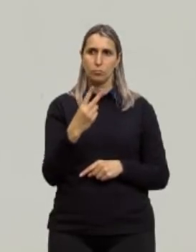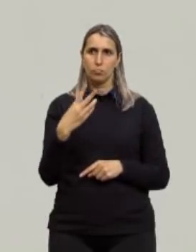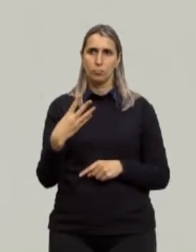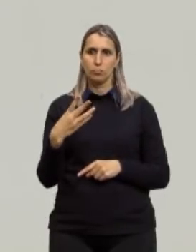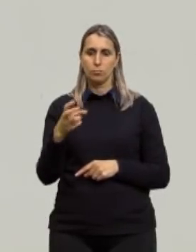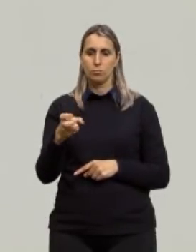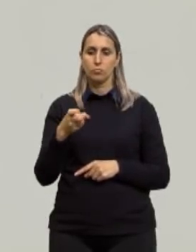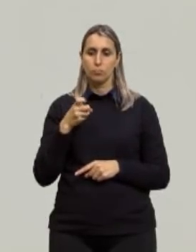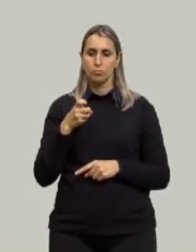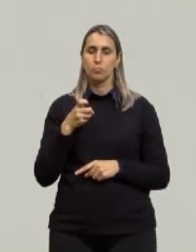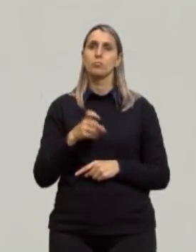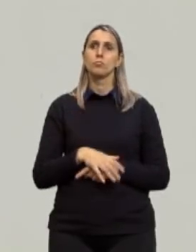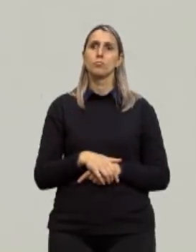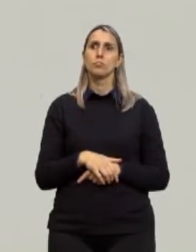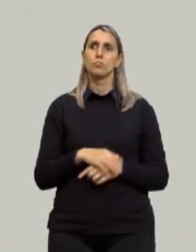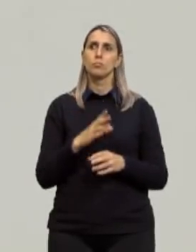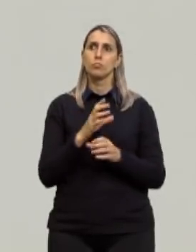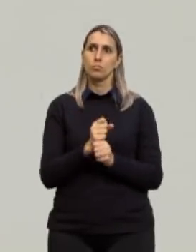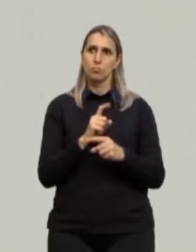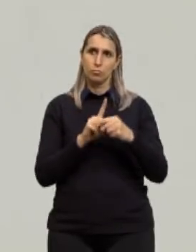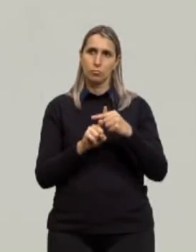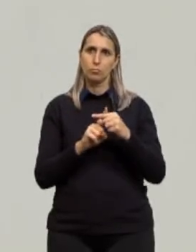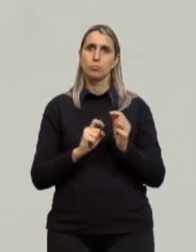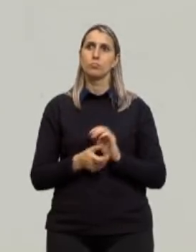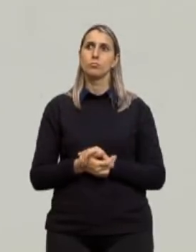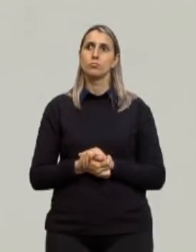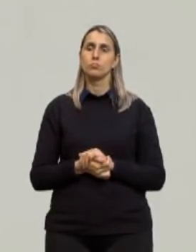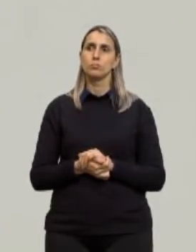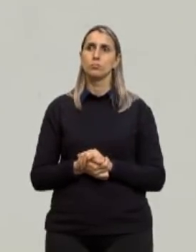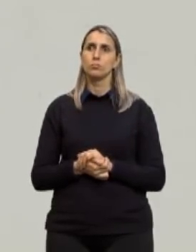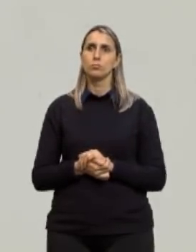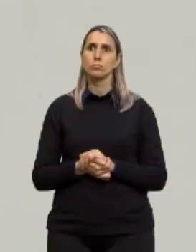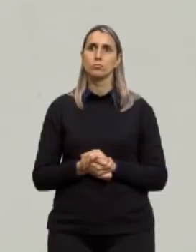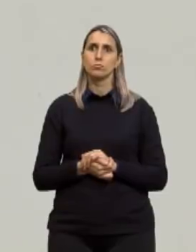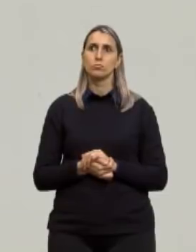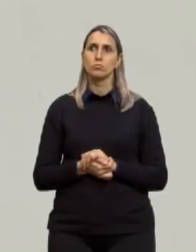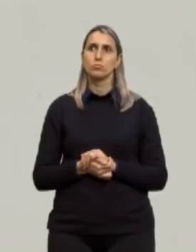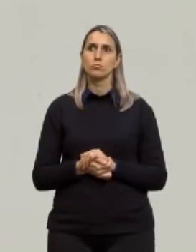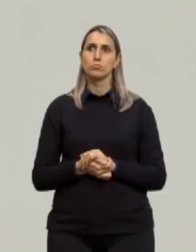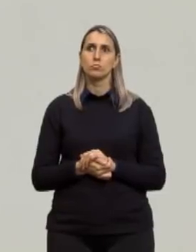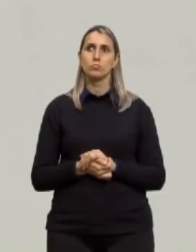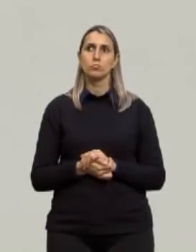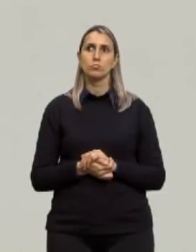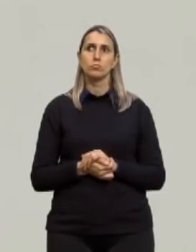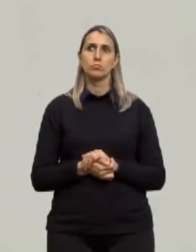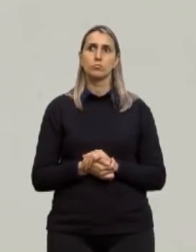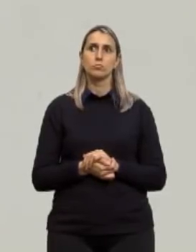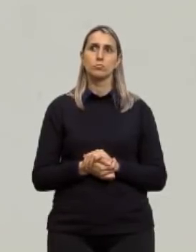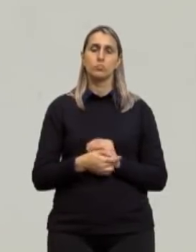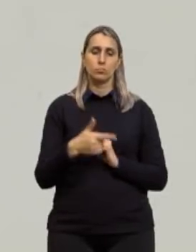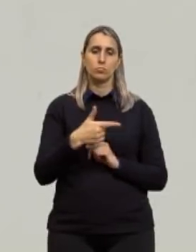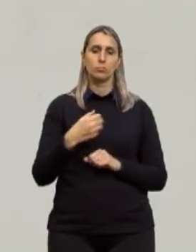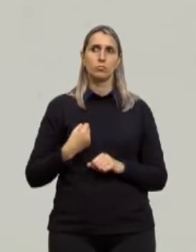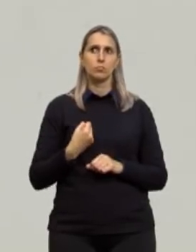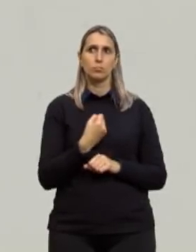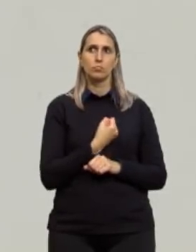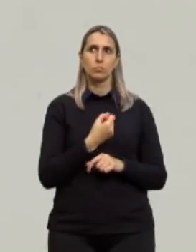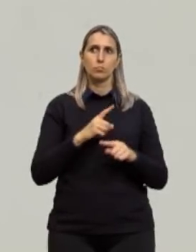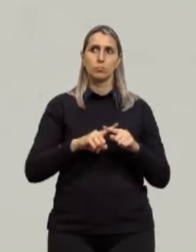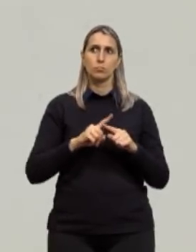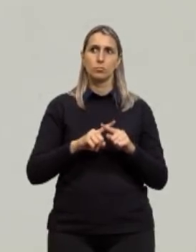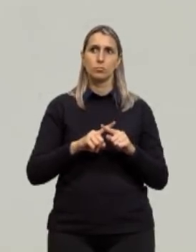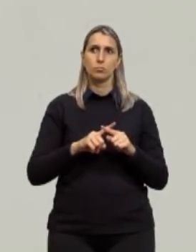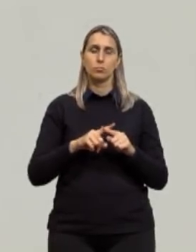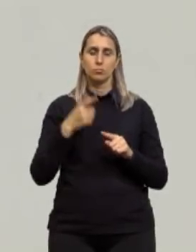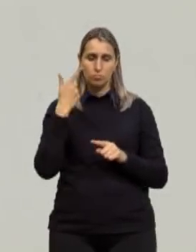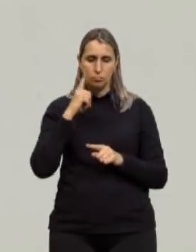24x mas agora é o segundo número vai multiplicar